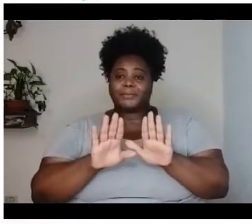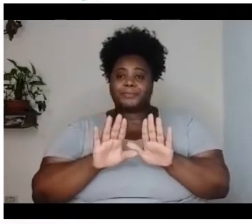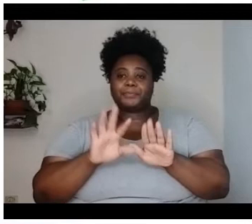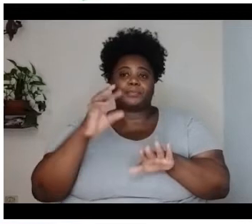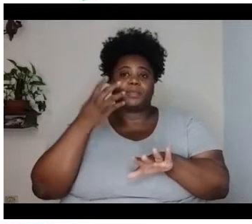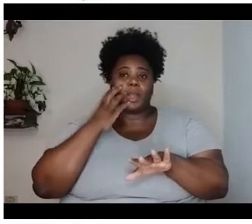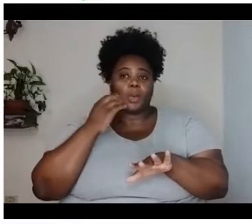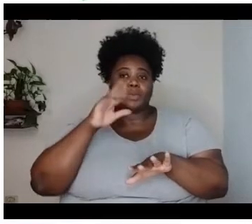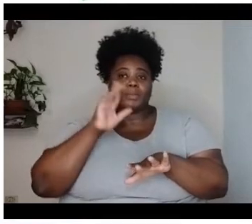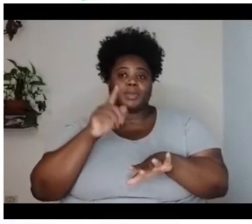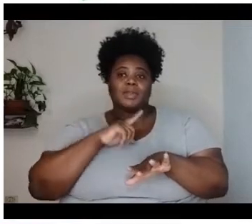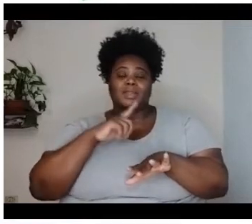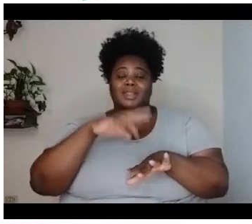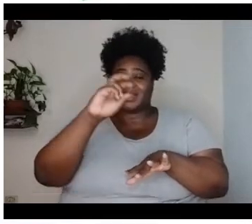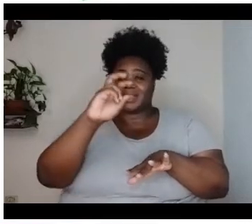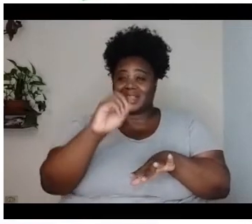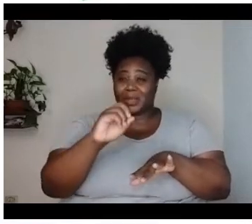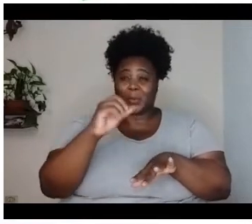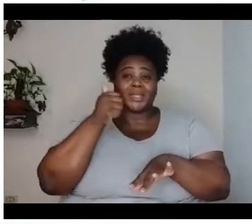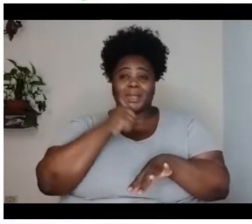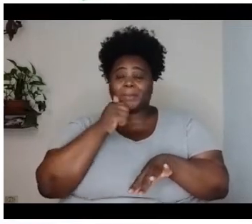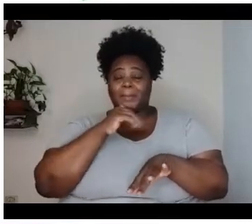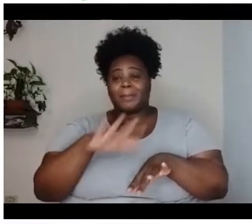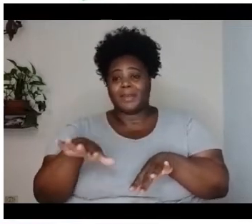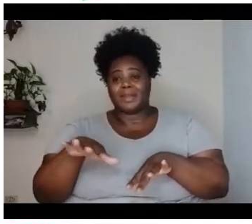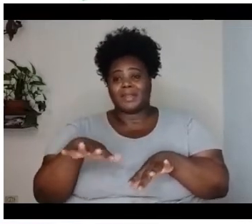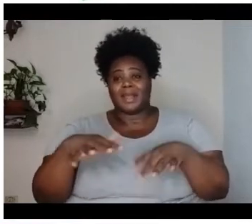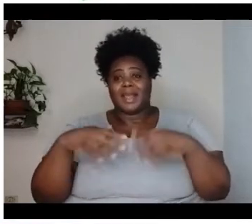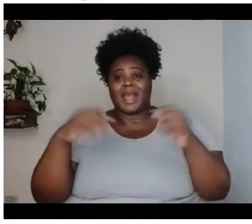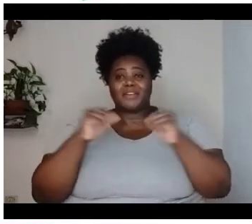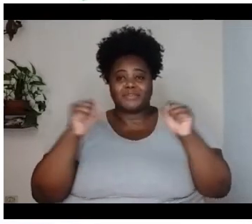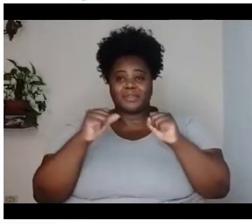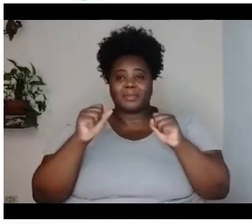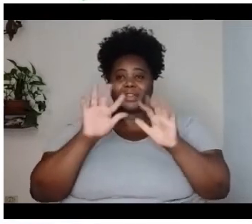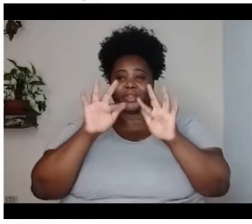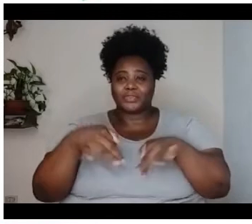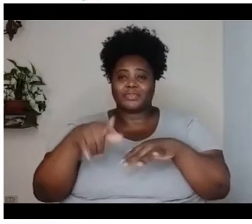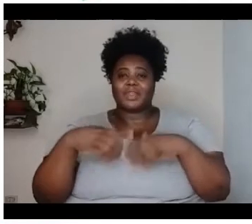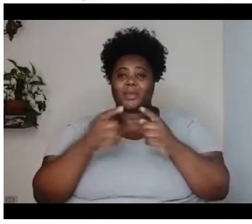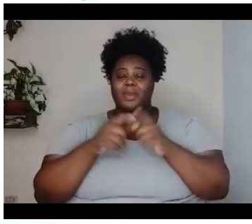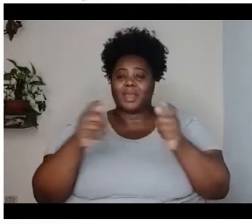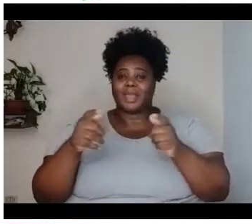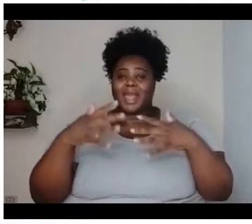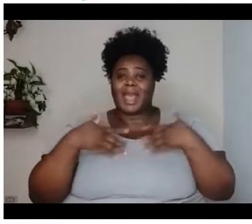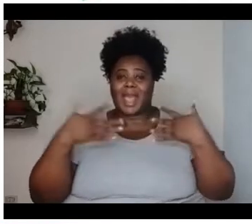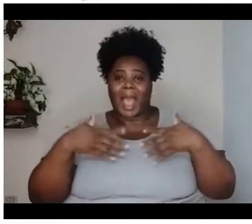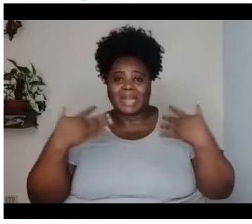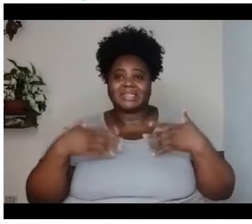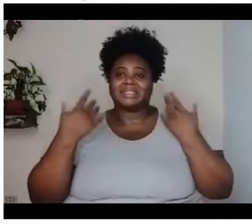que tinham 50 meninas, a vibração no final é muito grande, né? A alegria é muito